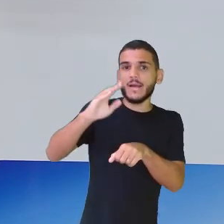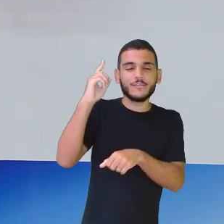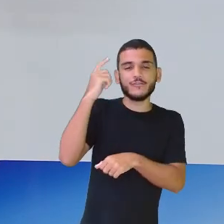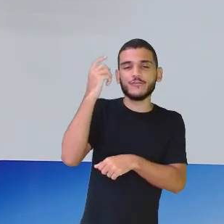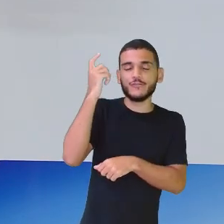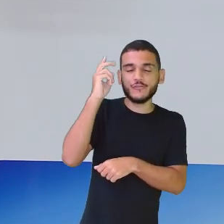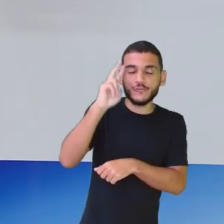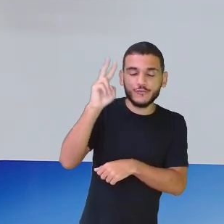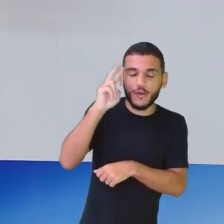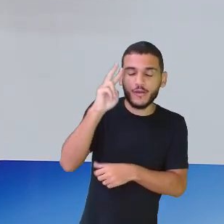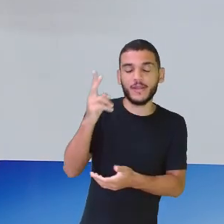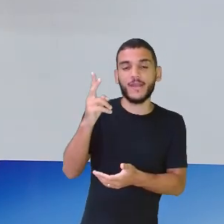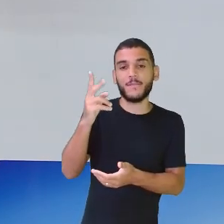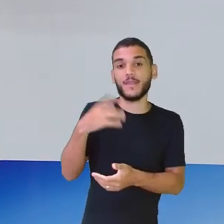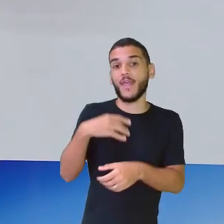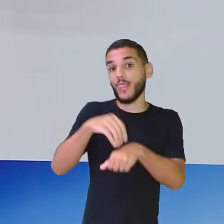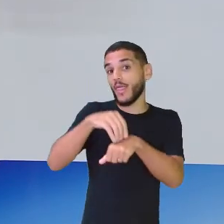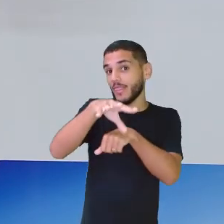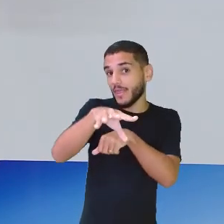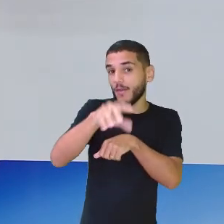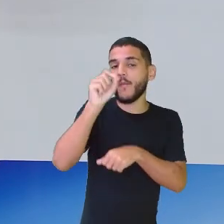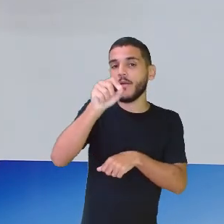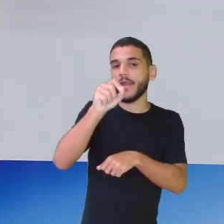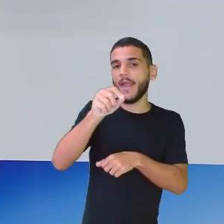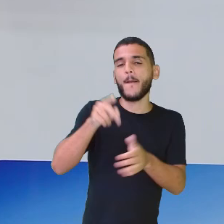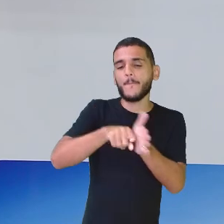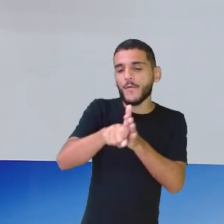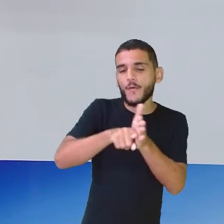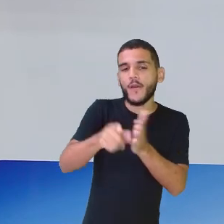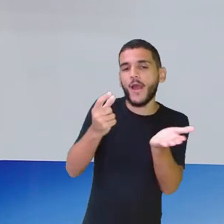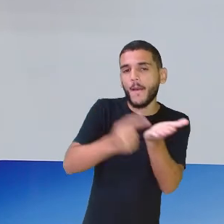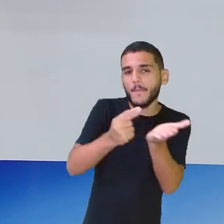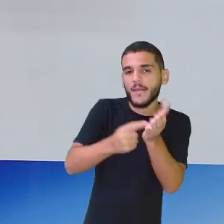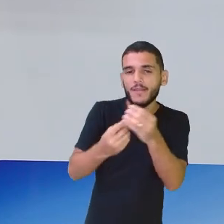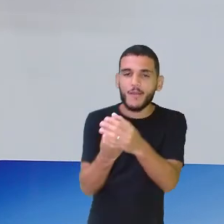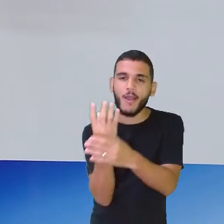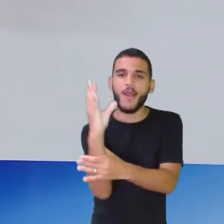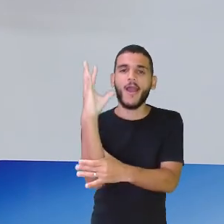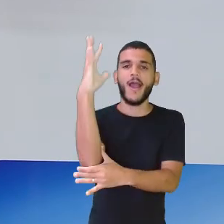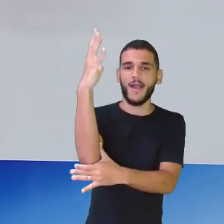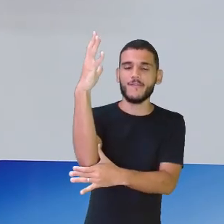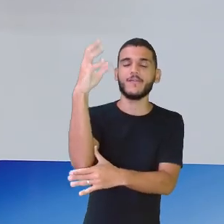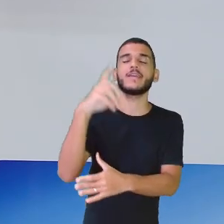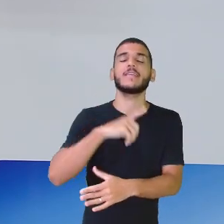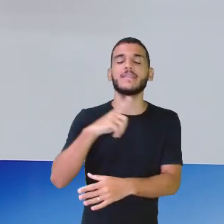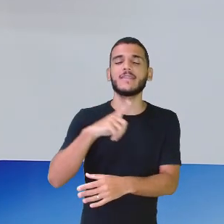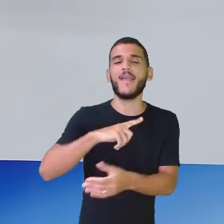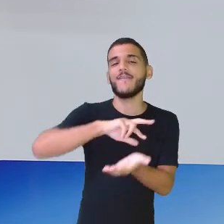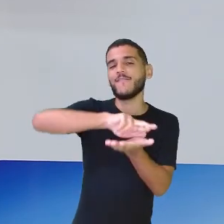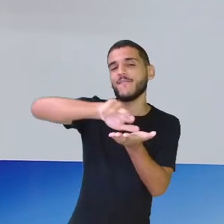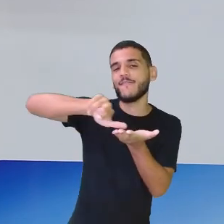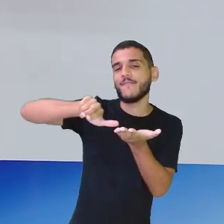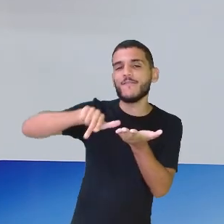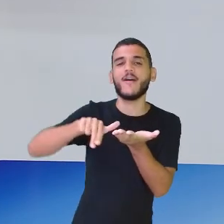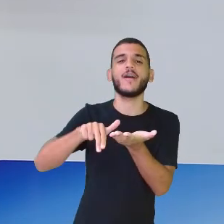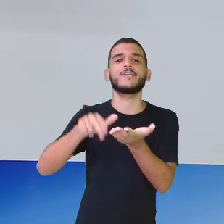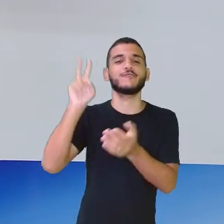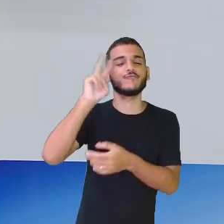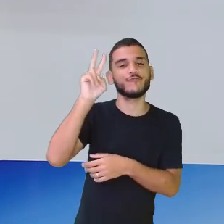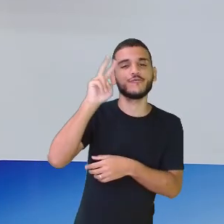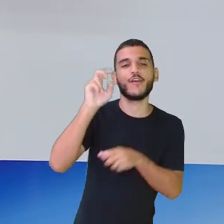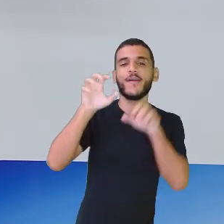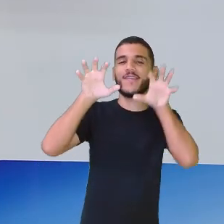dou é para você ir lá na árvore do livro, procurar livros que tem sim, ó, um monte contando sobre contos de assombração.